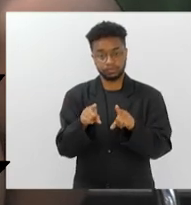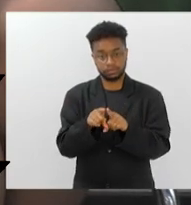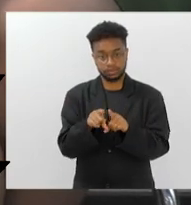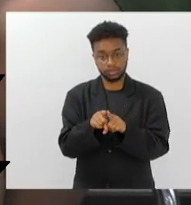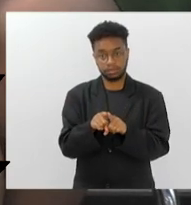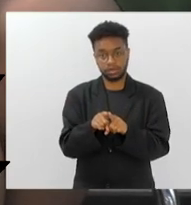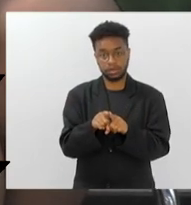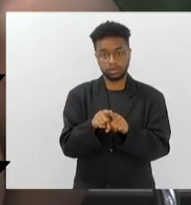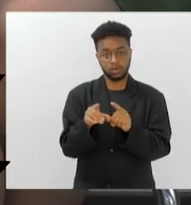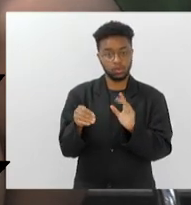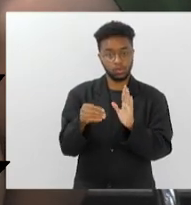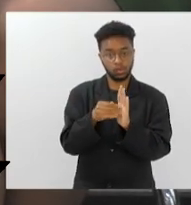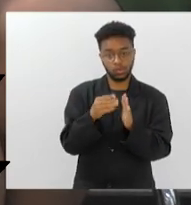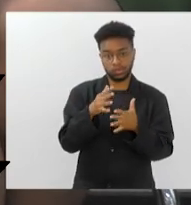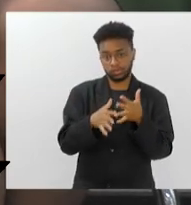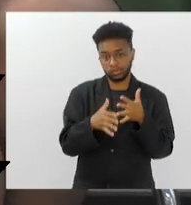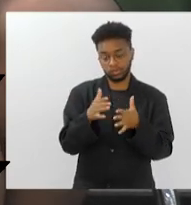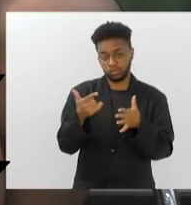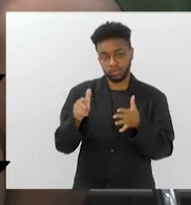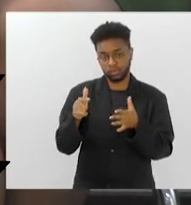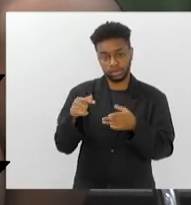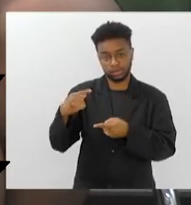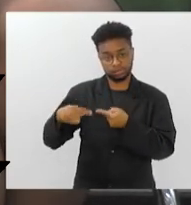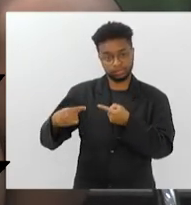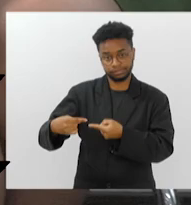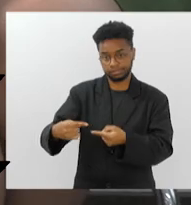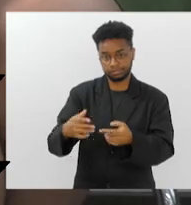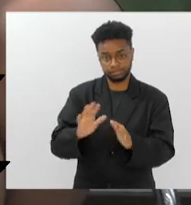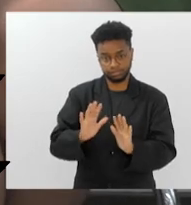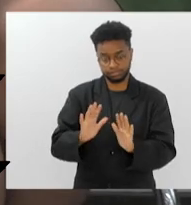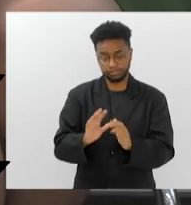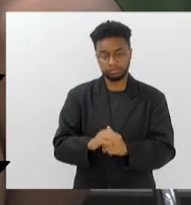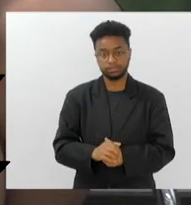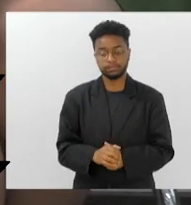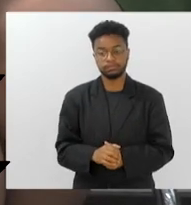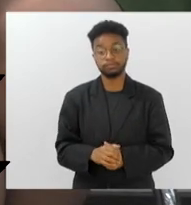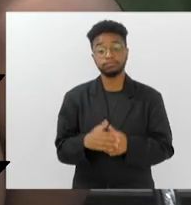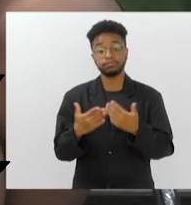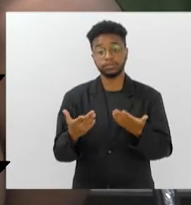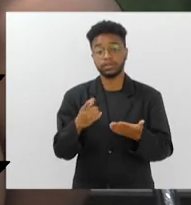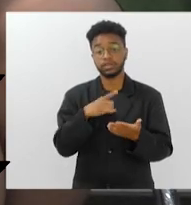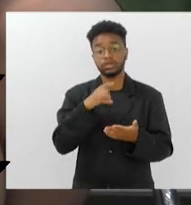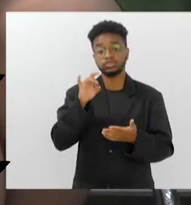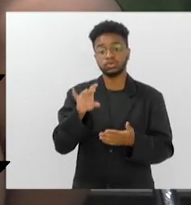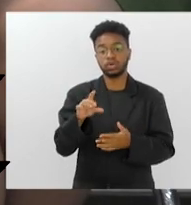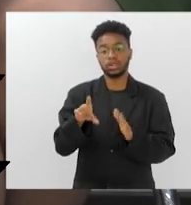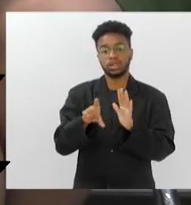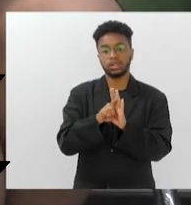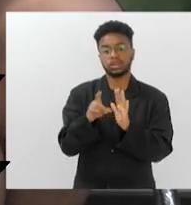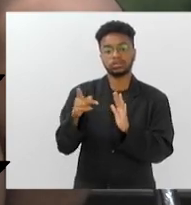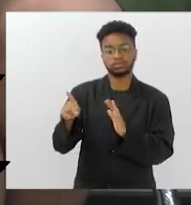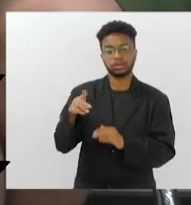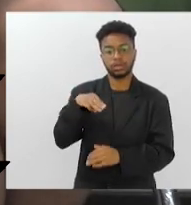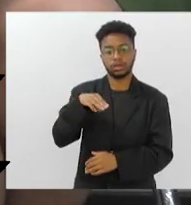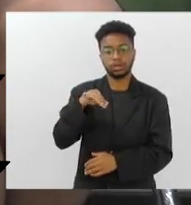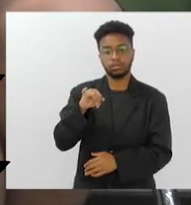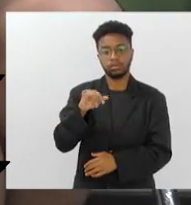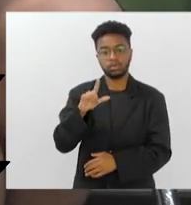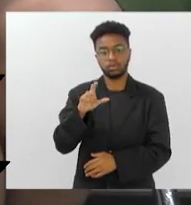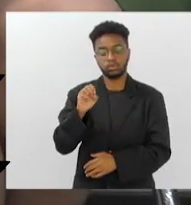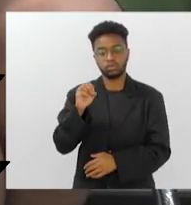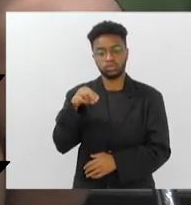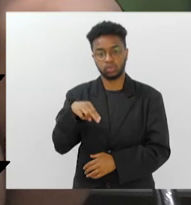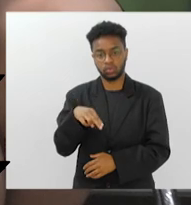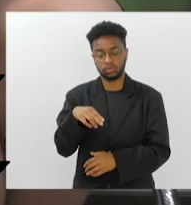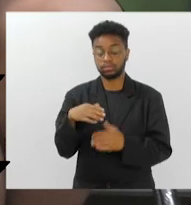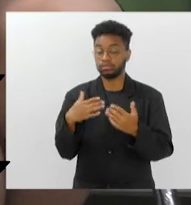prejudicado e não tá mais tramitando ficou prejudicado então só tem a lei do Milton e a lei do Milton